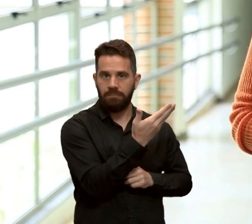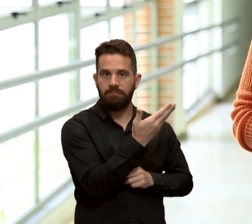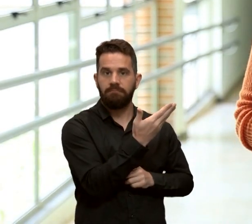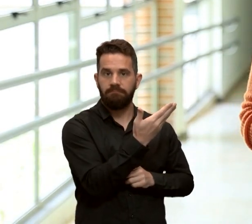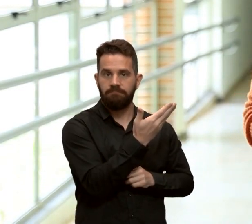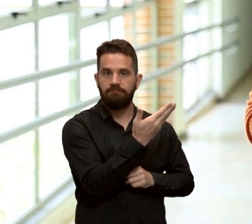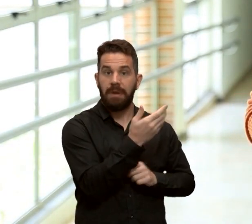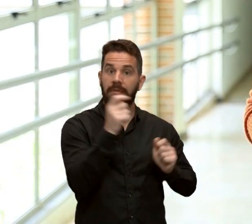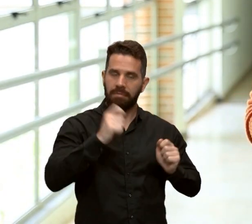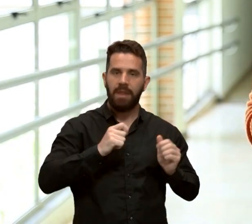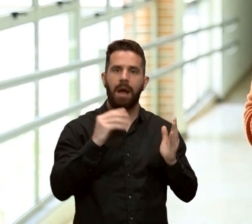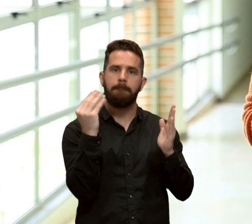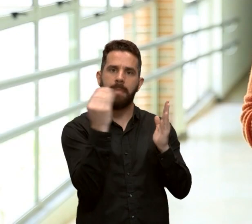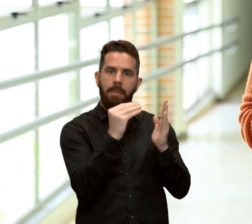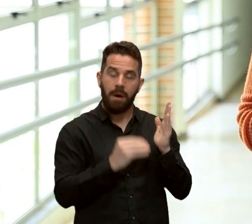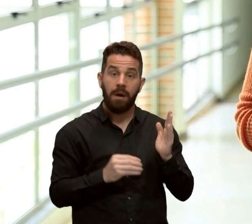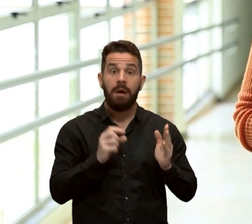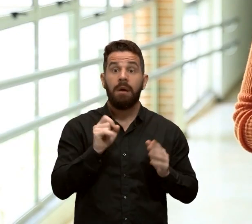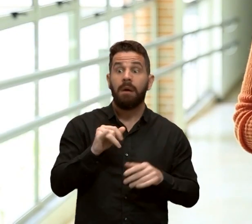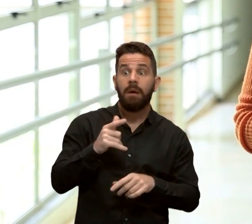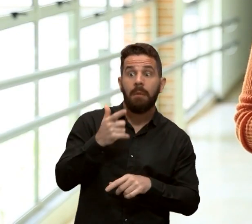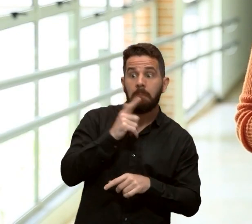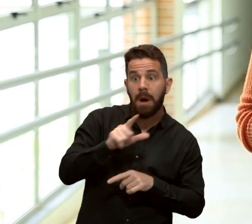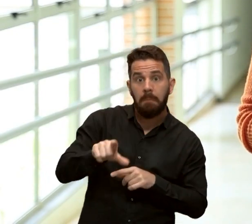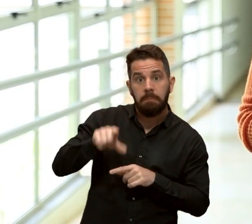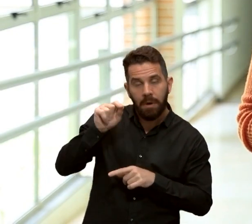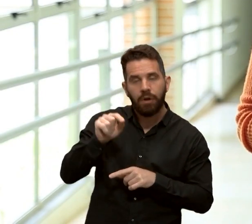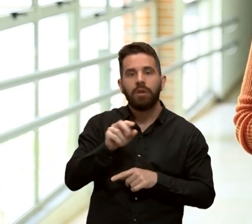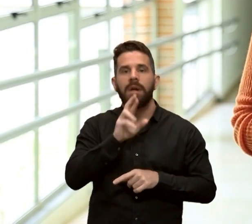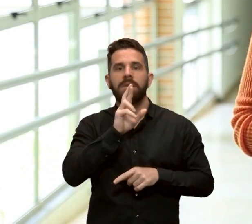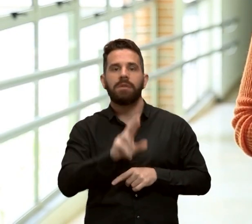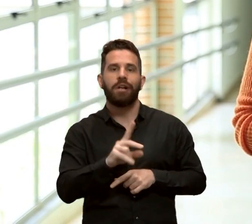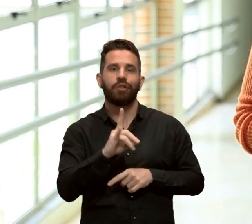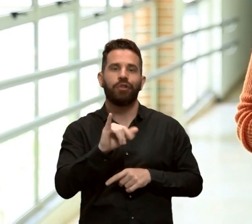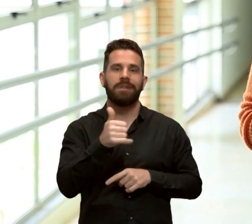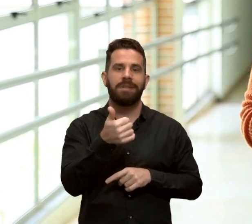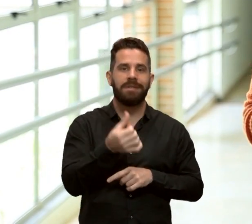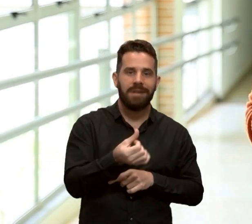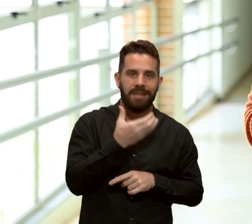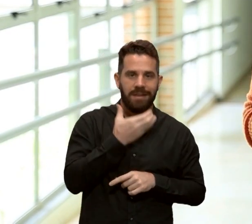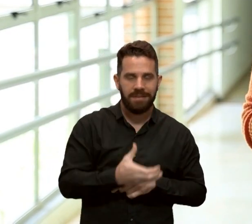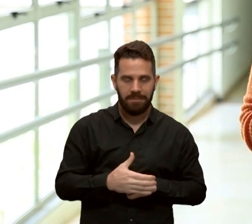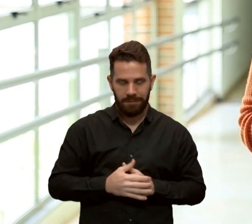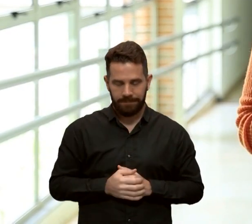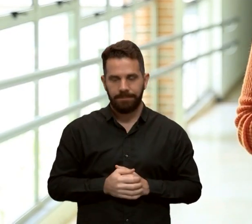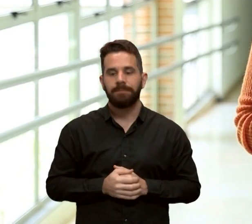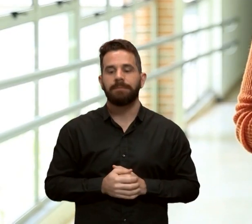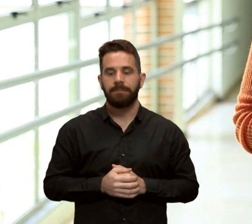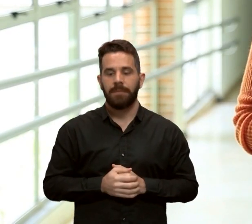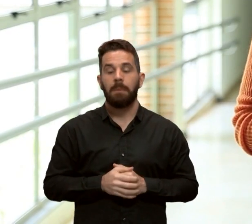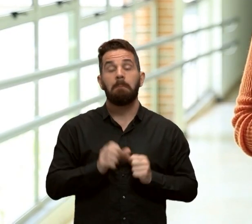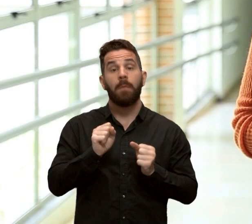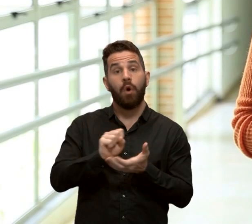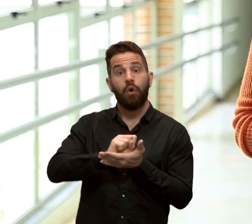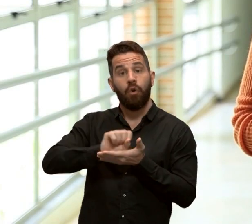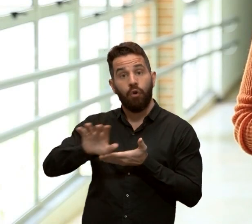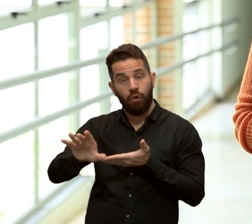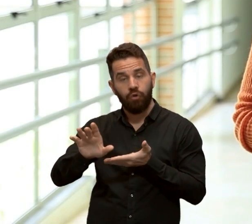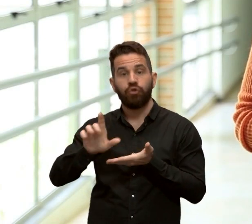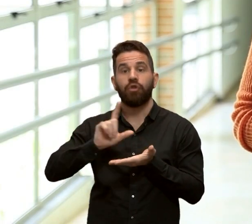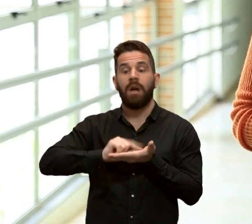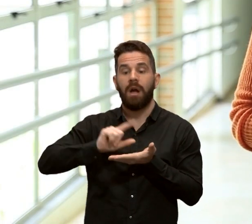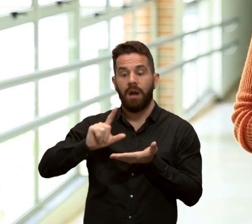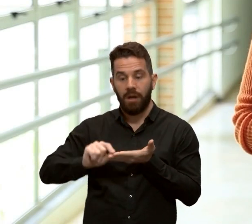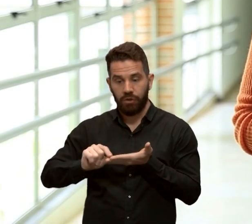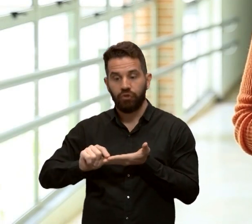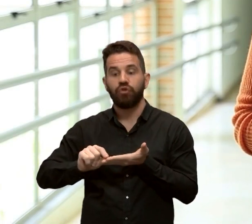patiodaciencia.ufg.br. O trabalho vencedor será anunciado no dia 16 de dezembro. O envio de artigos para o livro Blockchain e